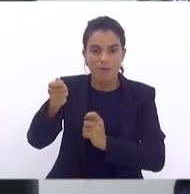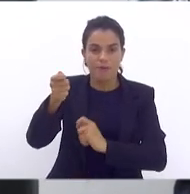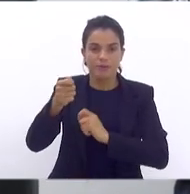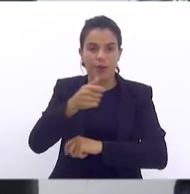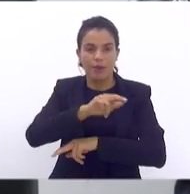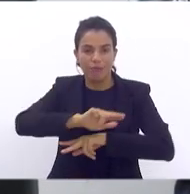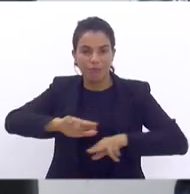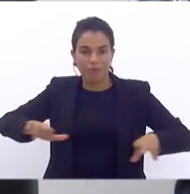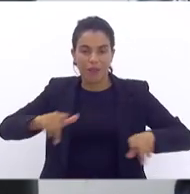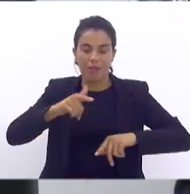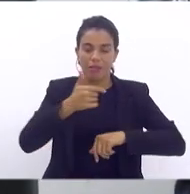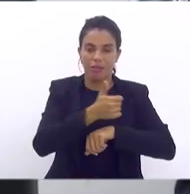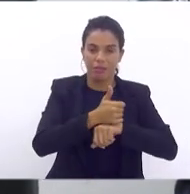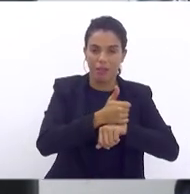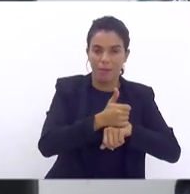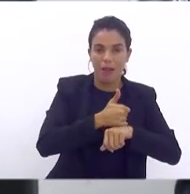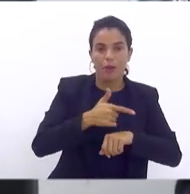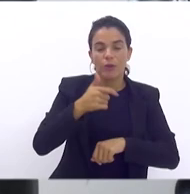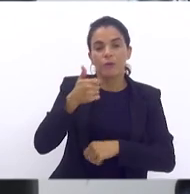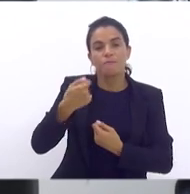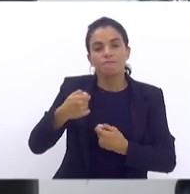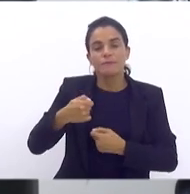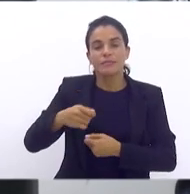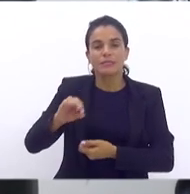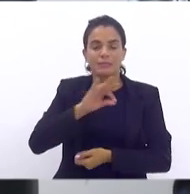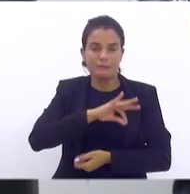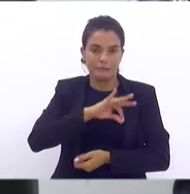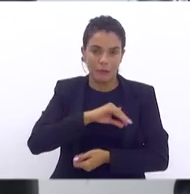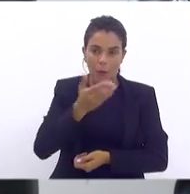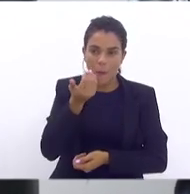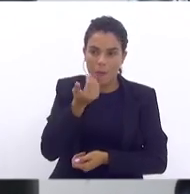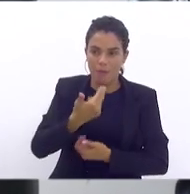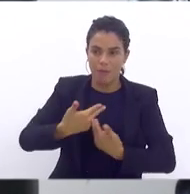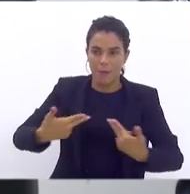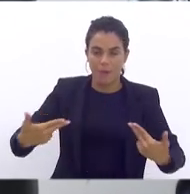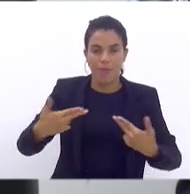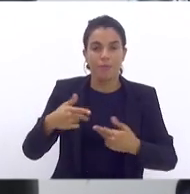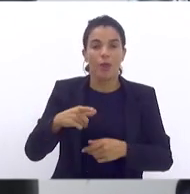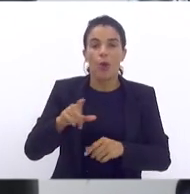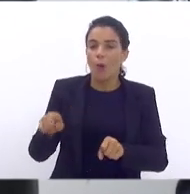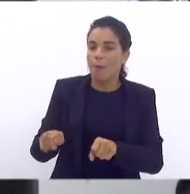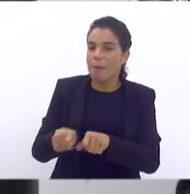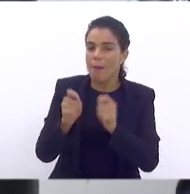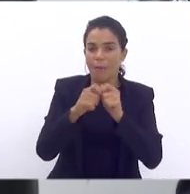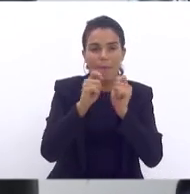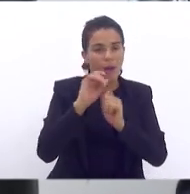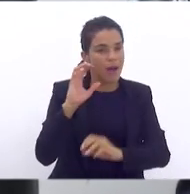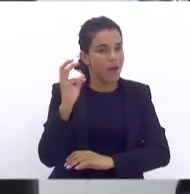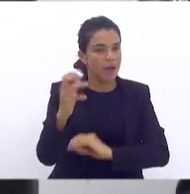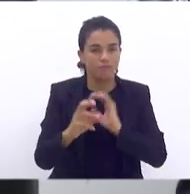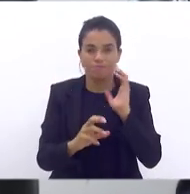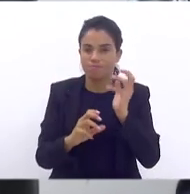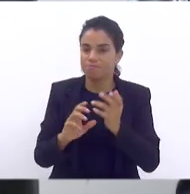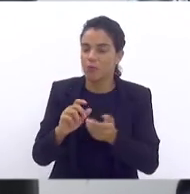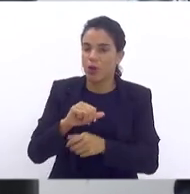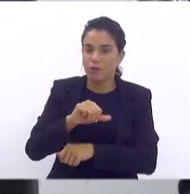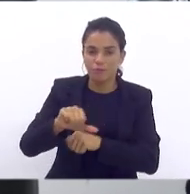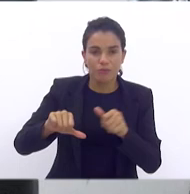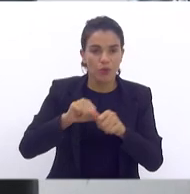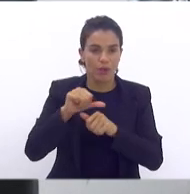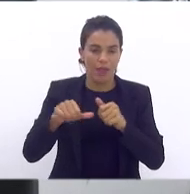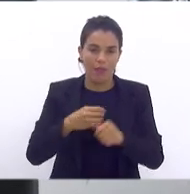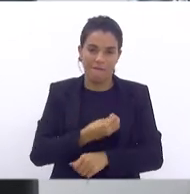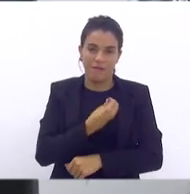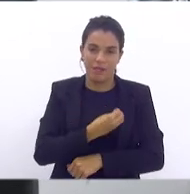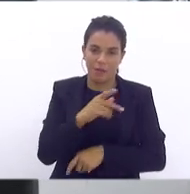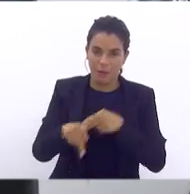que tiram seu sustento da região estão em uma situação cada vez mais precária. Um desastre ecológico pode acontecer em qualquer momento, pondo em risco a população